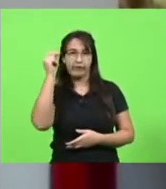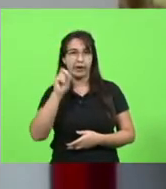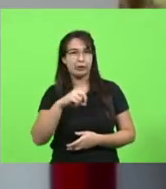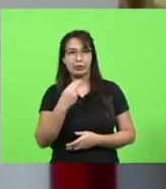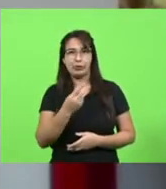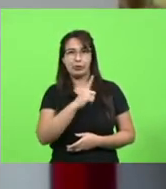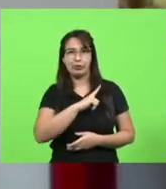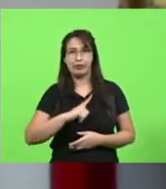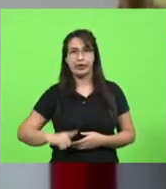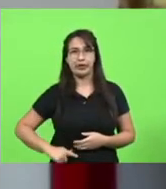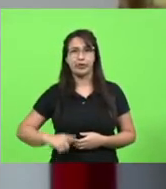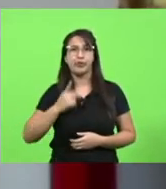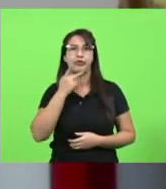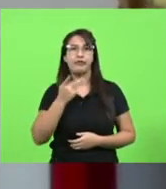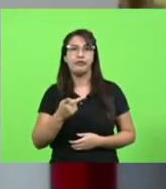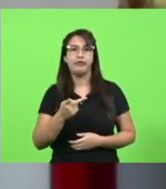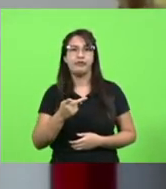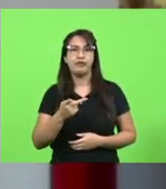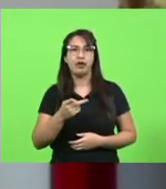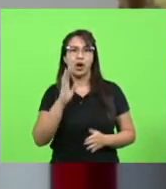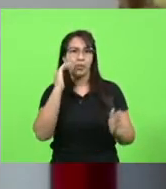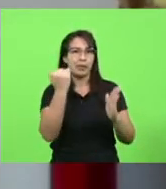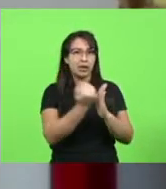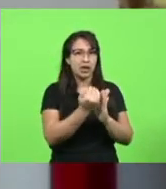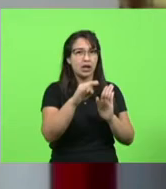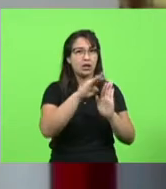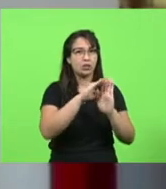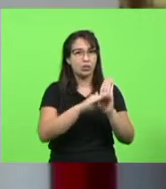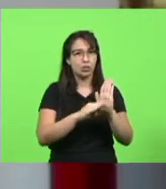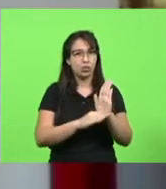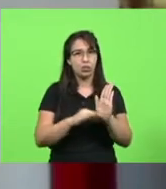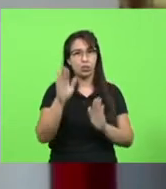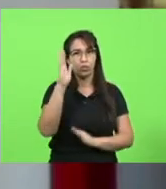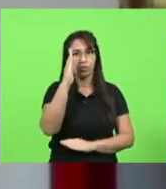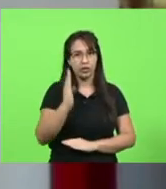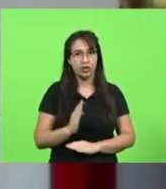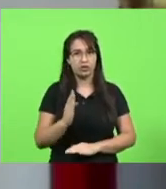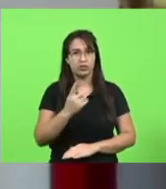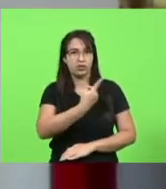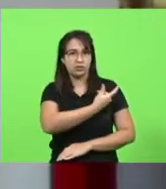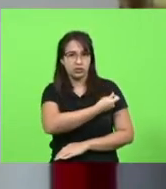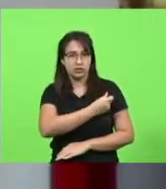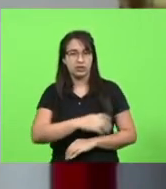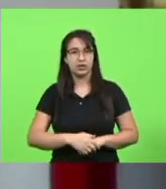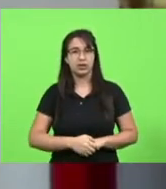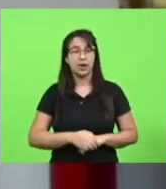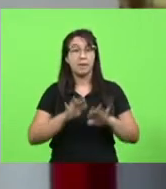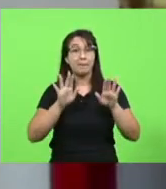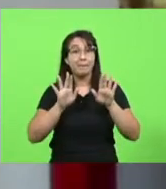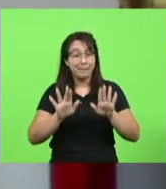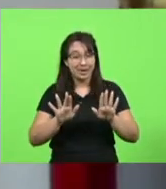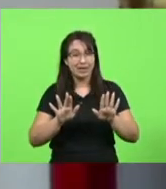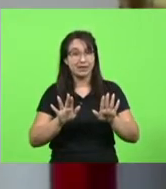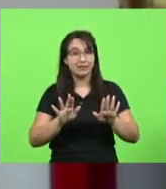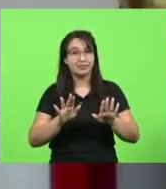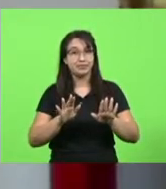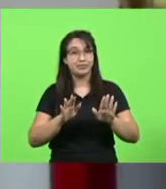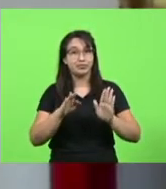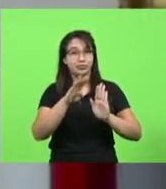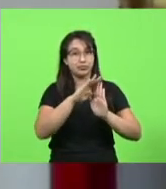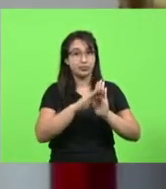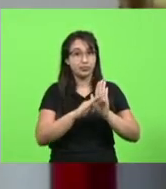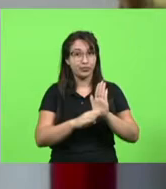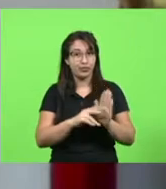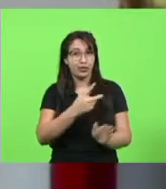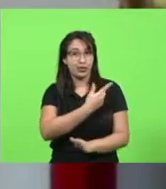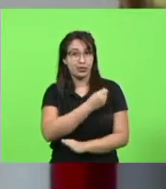dizer assim, segue o Plano Nacional de Imunização. É muito prático isso. Porém, o Plano Nacional de Imunização ele é tripartite. Ele